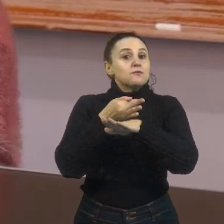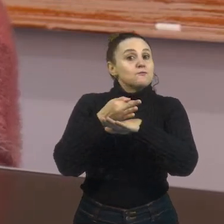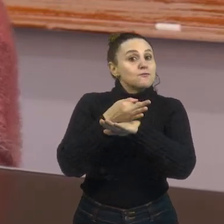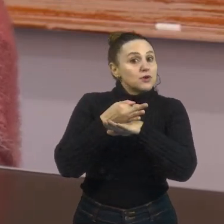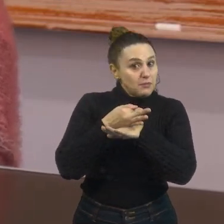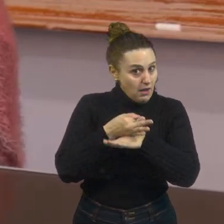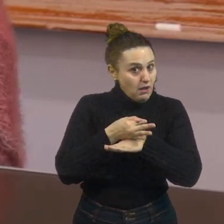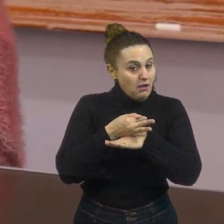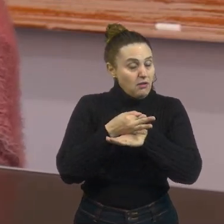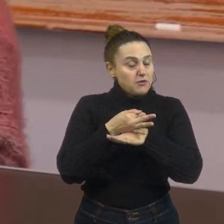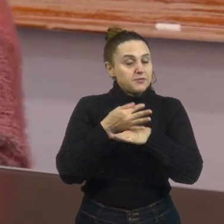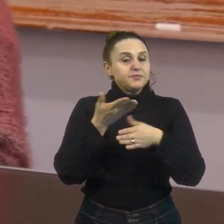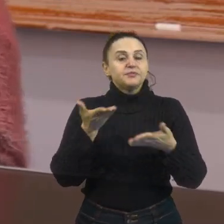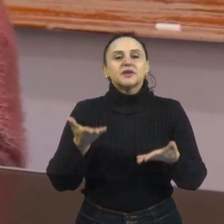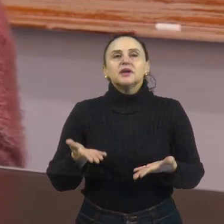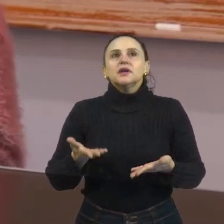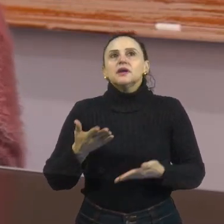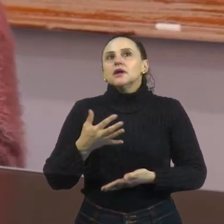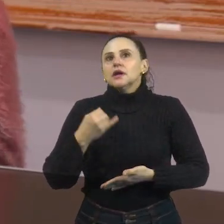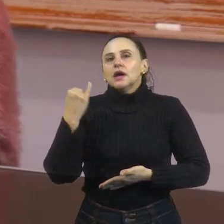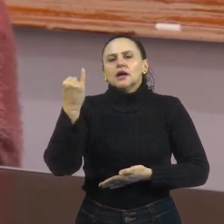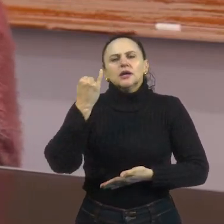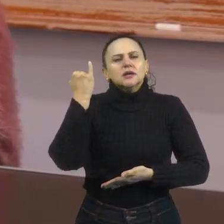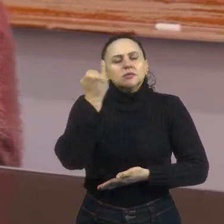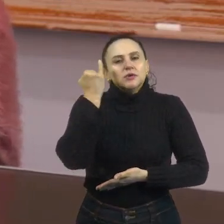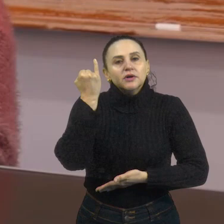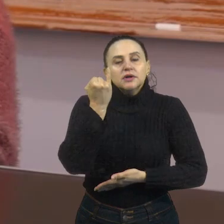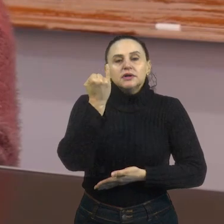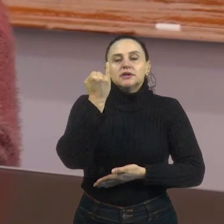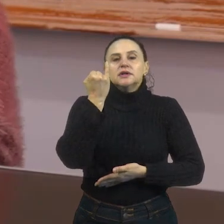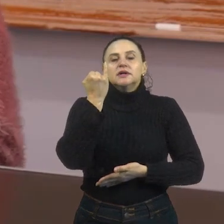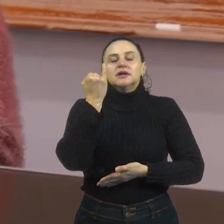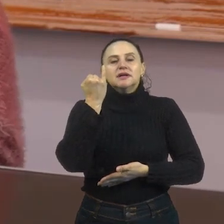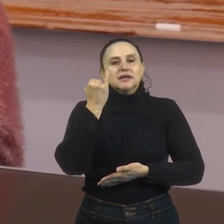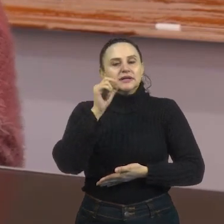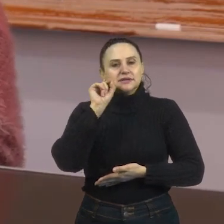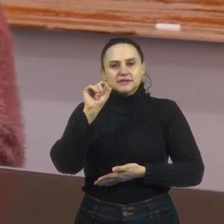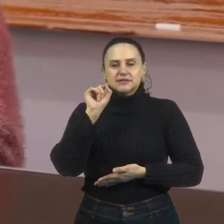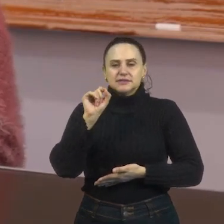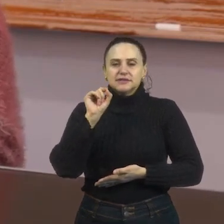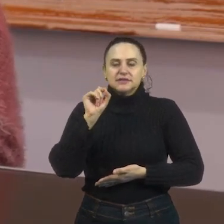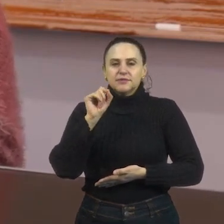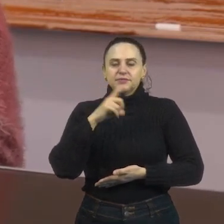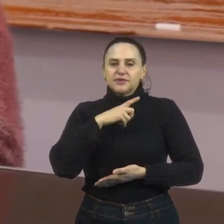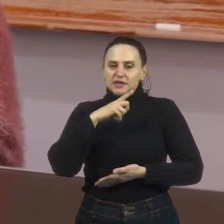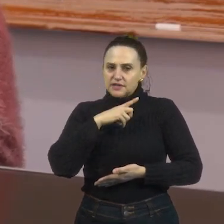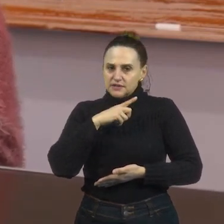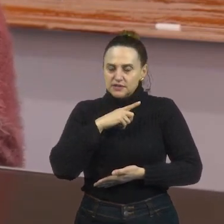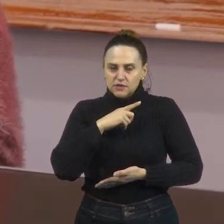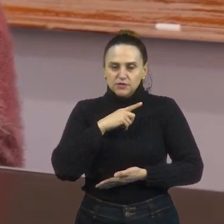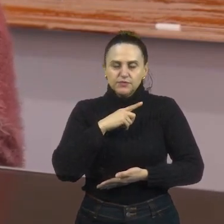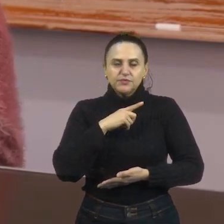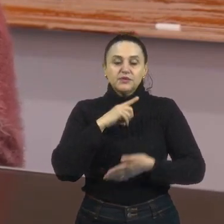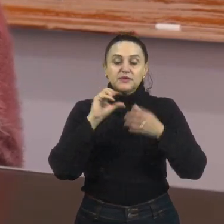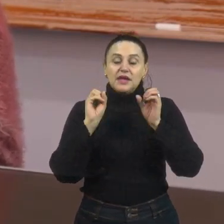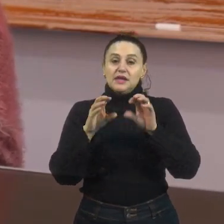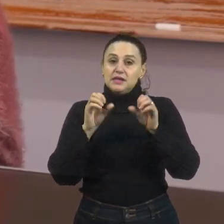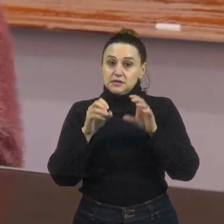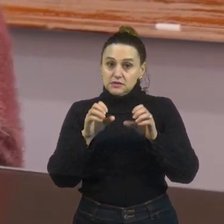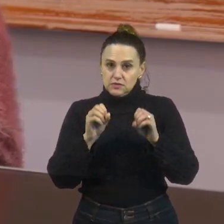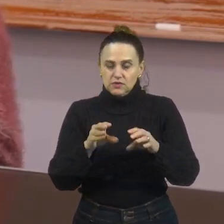vocês, né? E da importância das mediações tecidas na